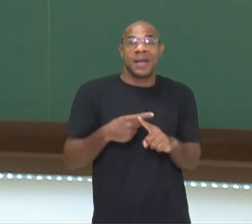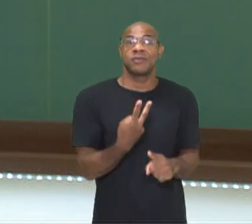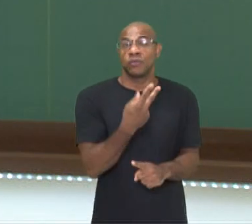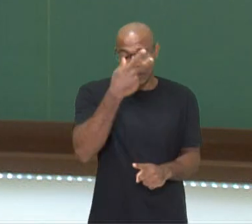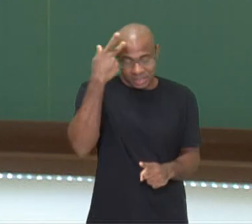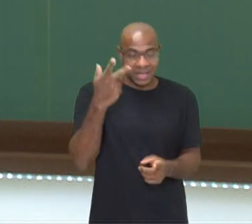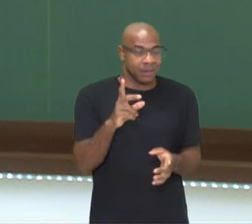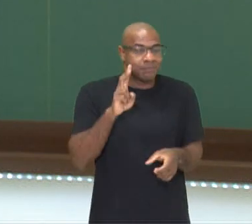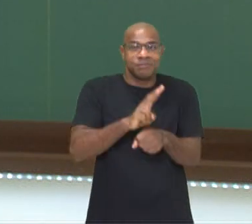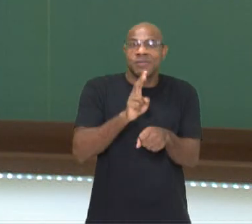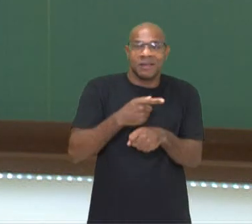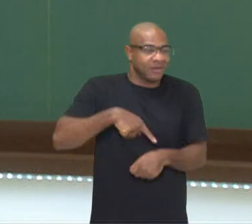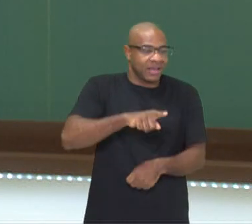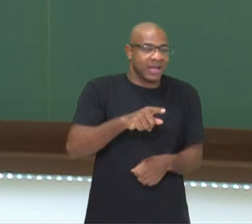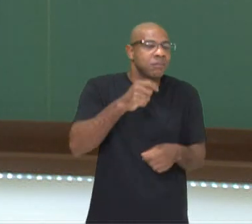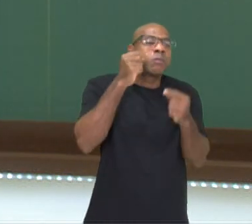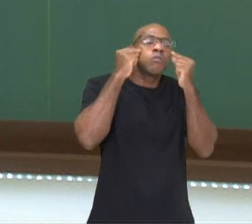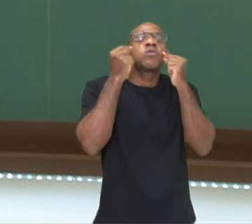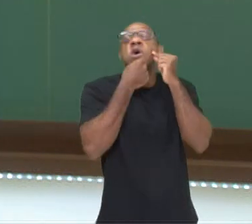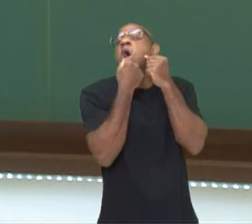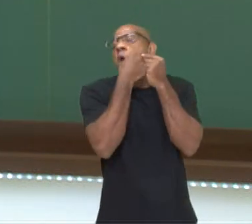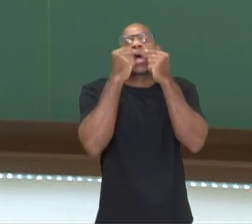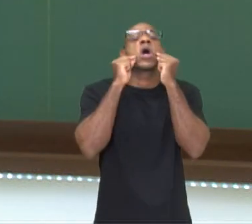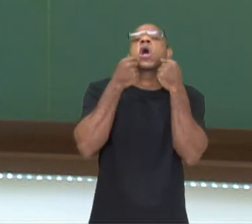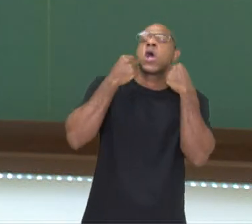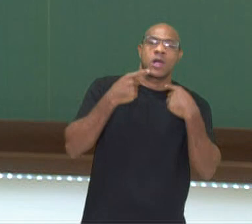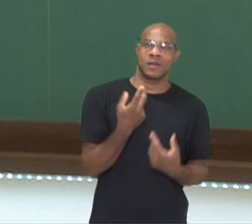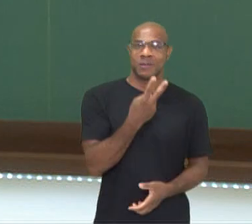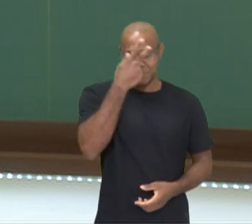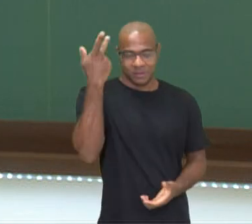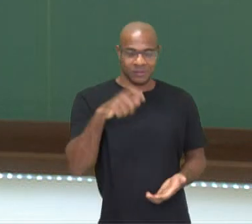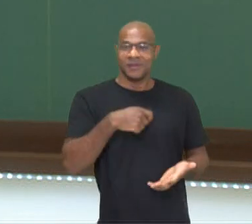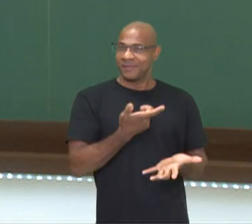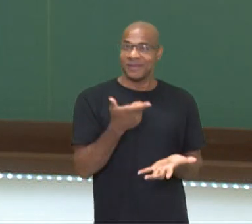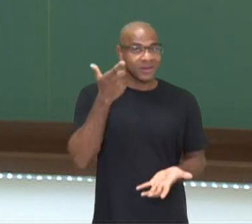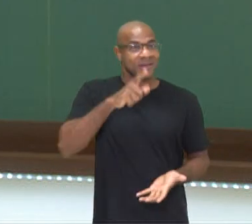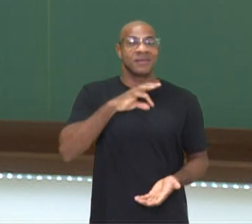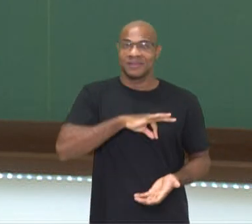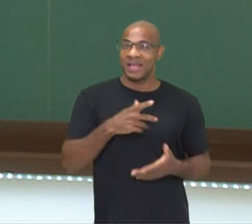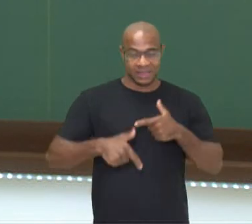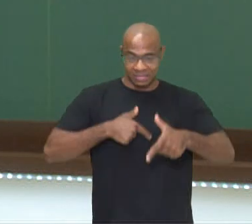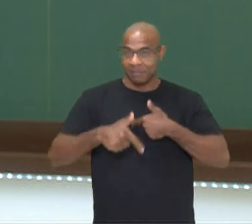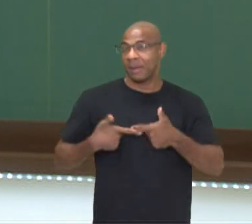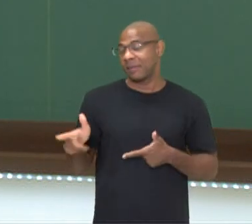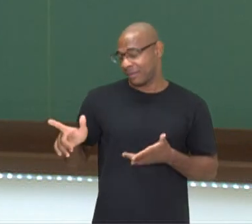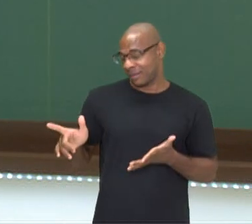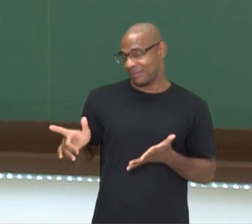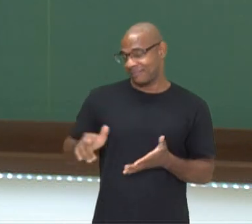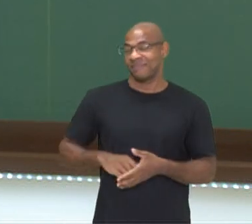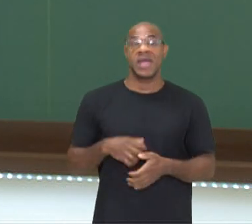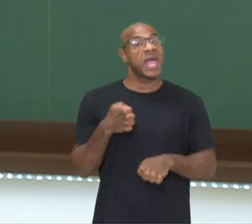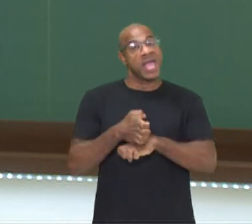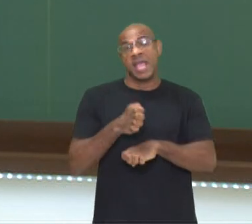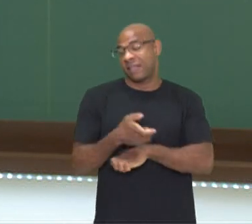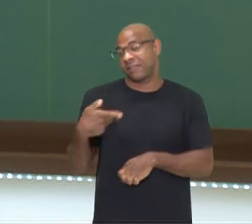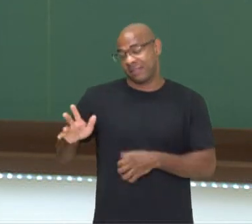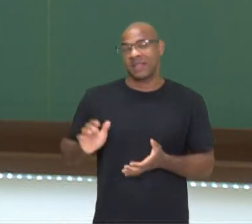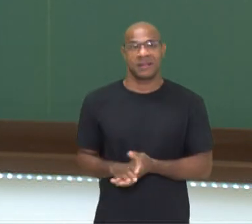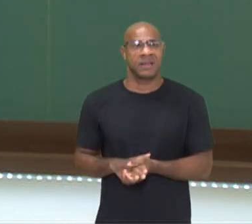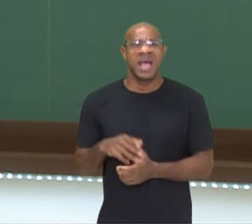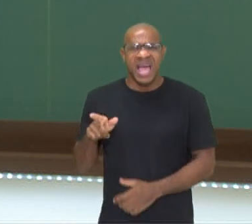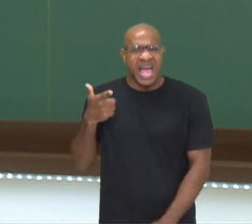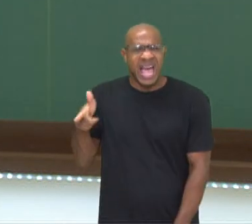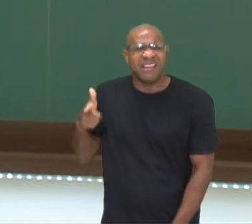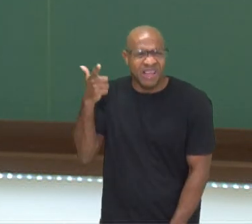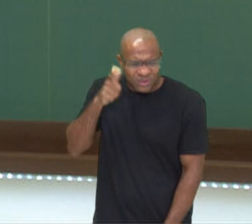pagam R$18 reais cada uma, tá? Será que ela vai conseguir ajuntar o valor que precisa? Completa, ela faz